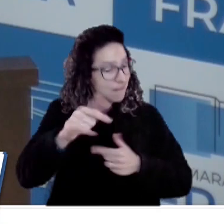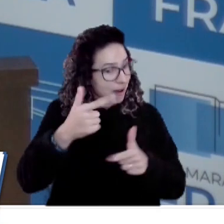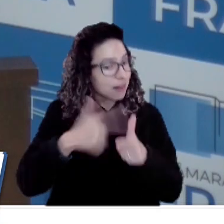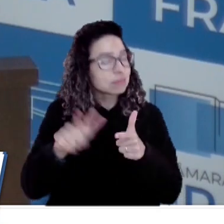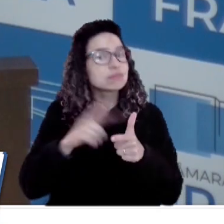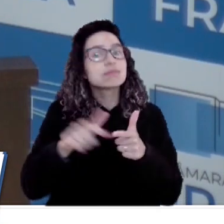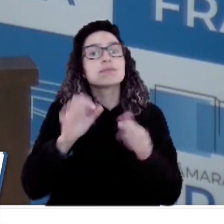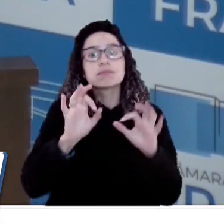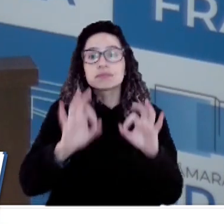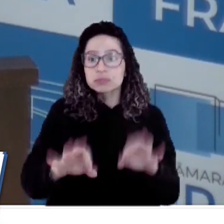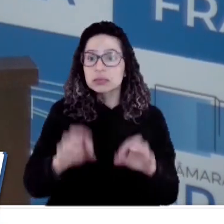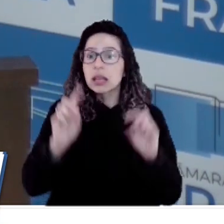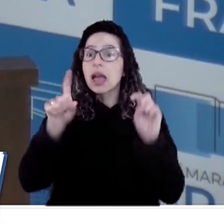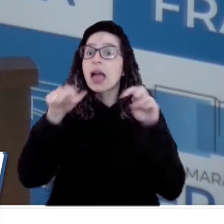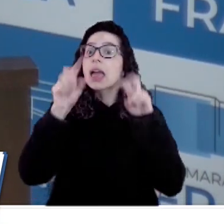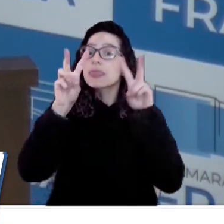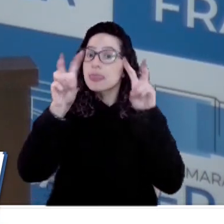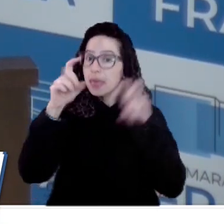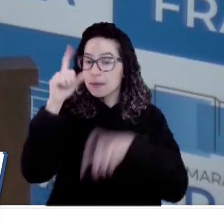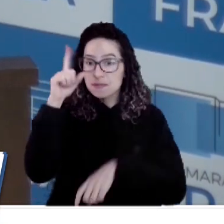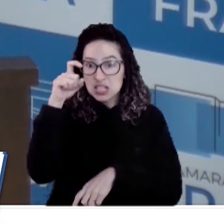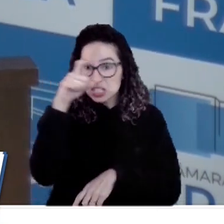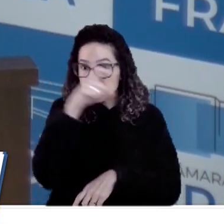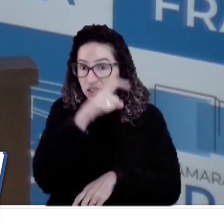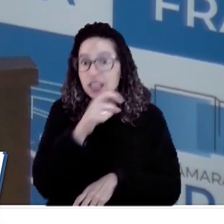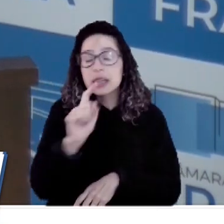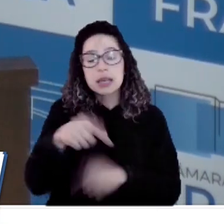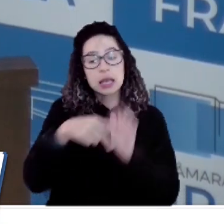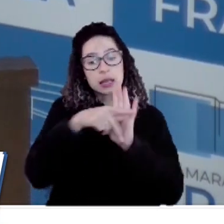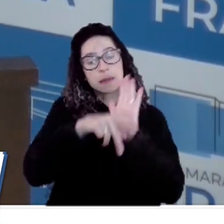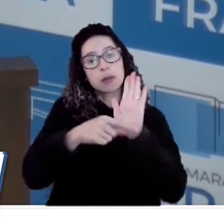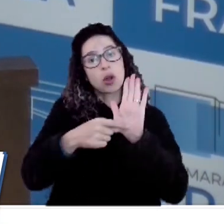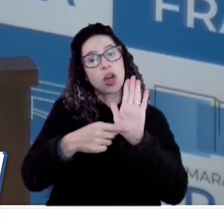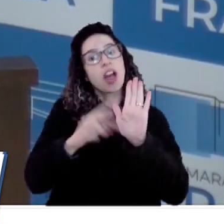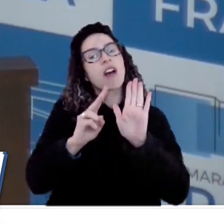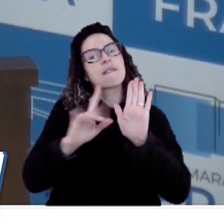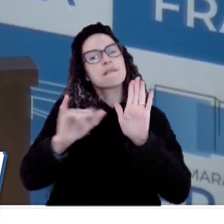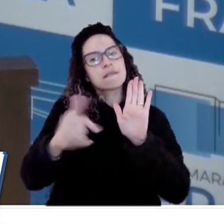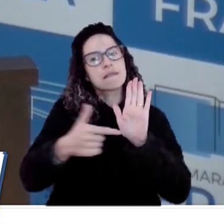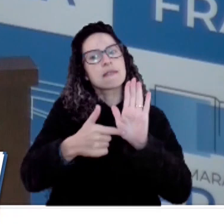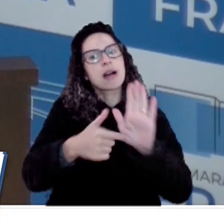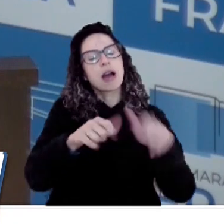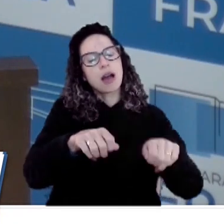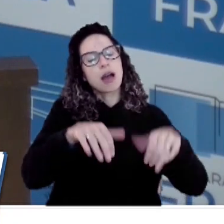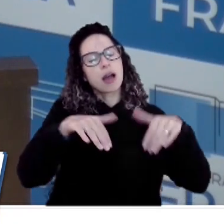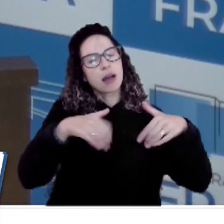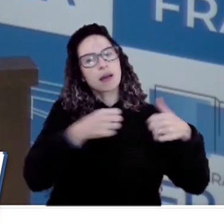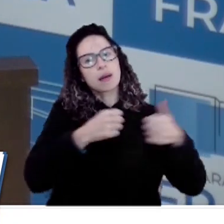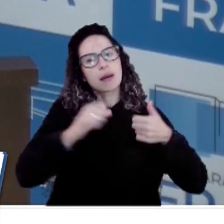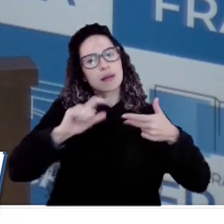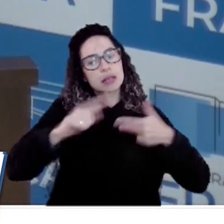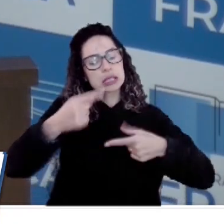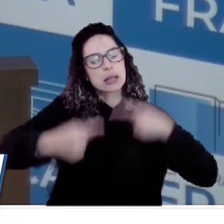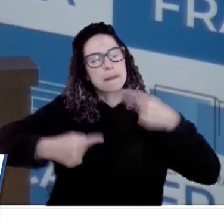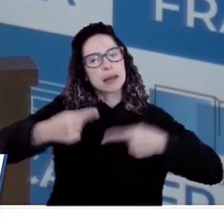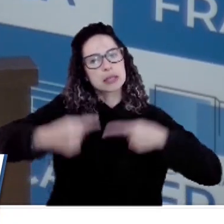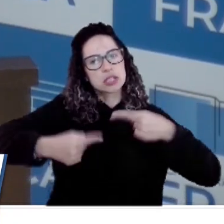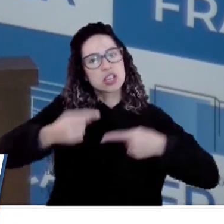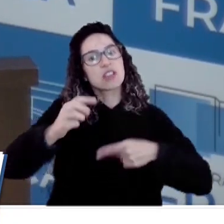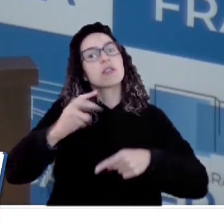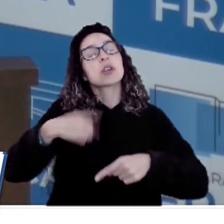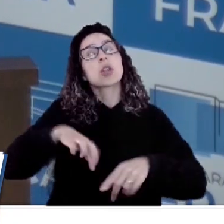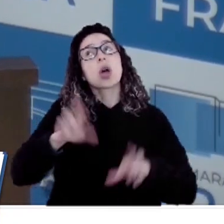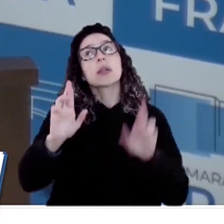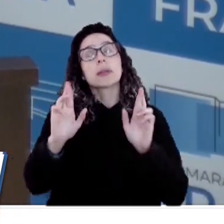questão difícil. E esse projeto, logo, logo, vai estar na Assembleia Legislativa para ser debatido. E a gente espera